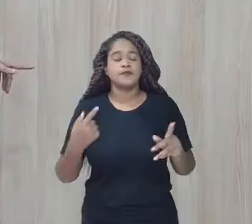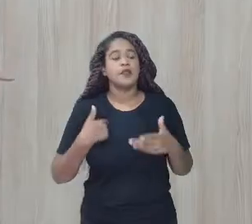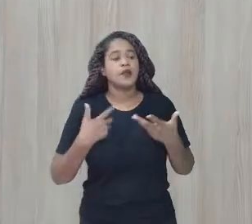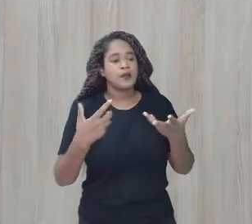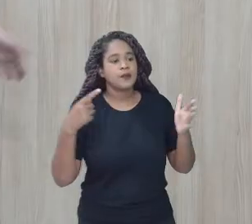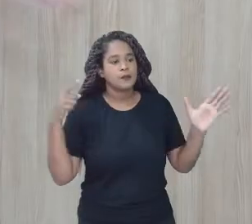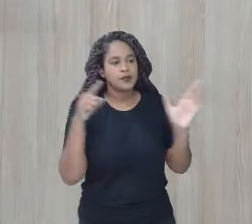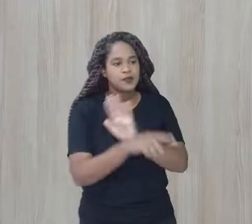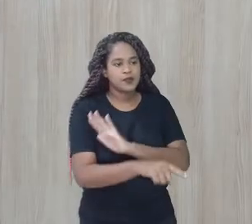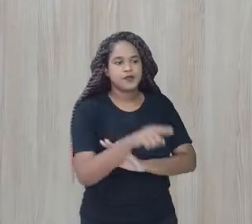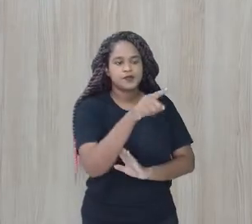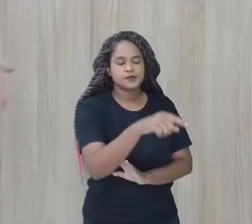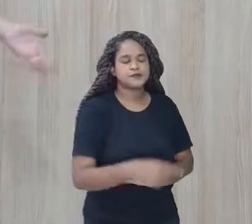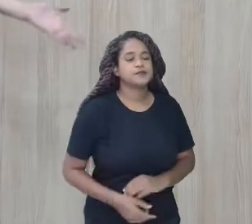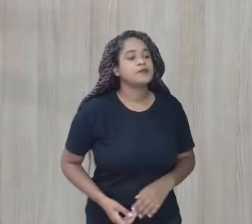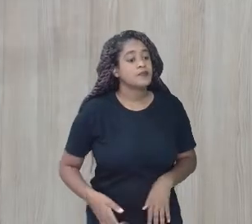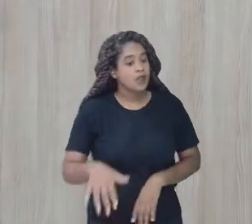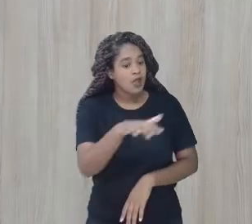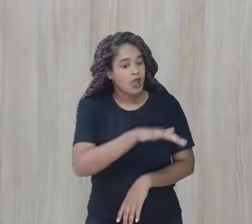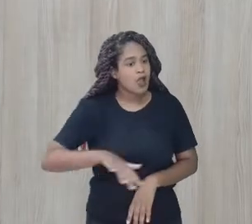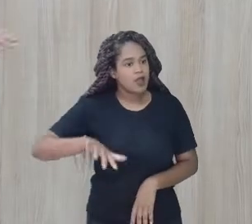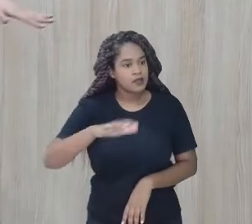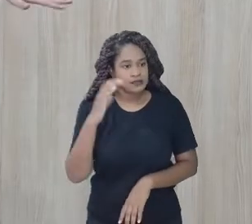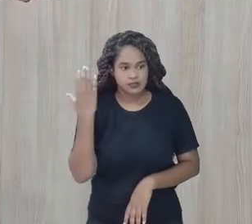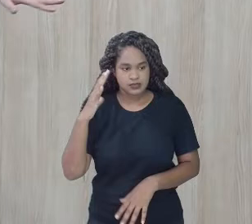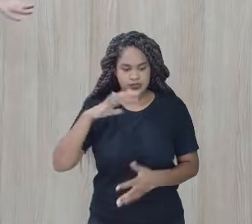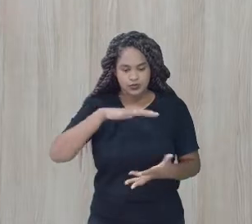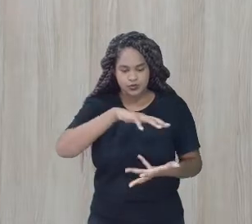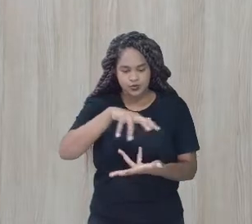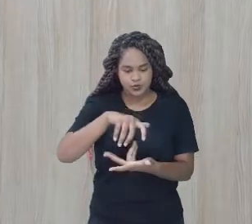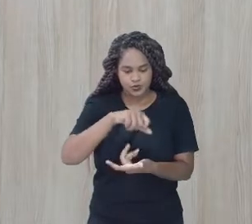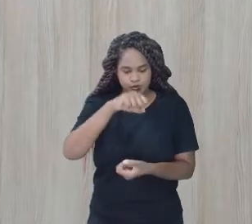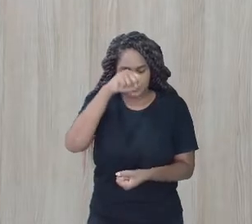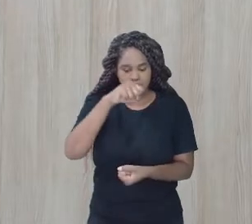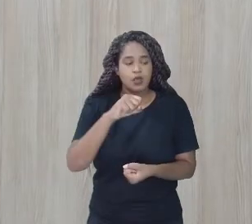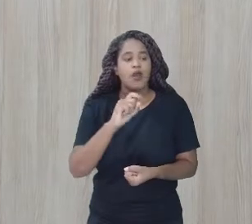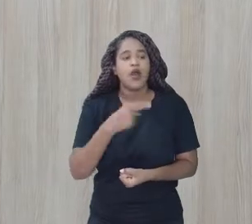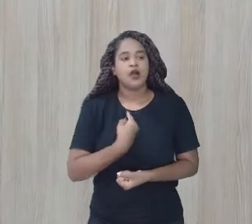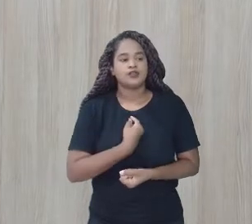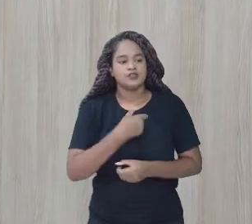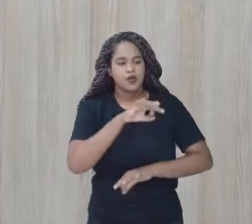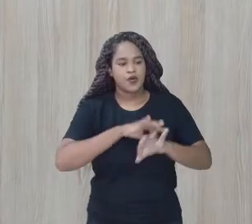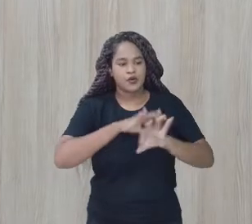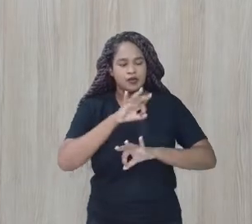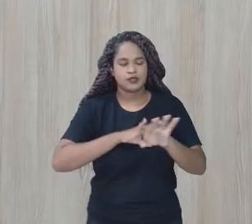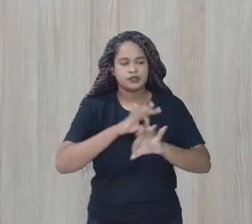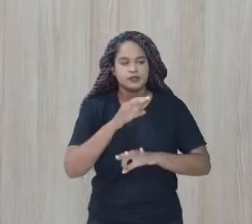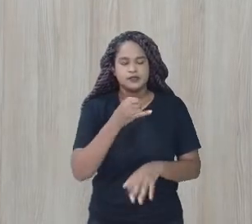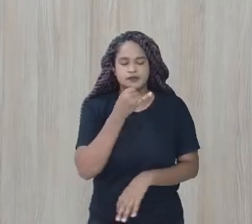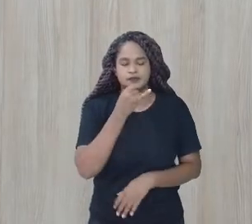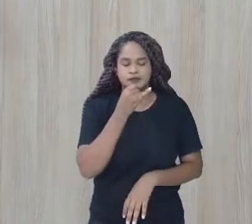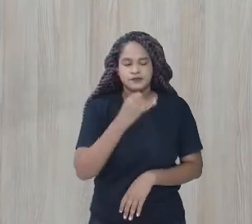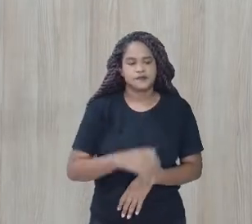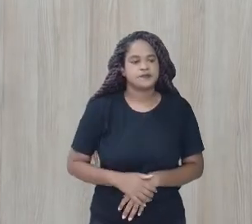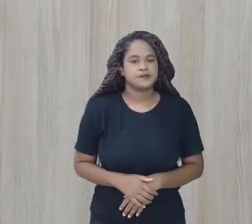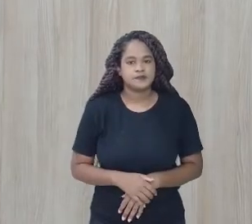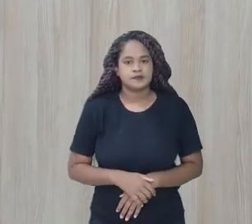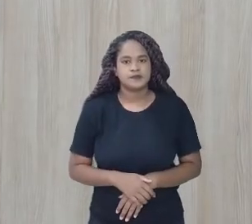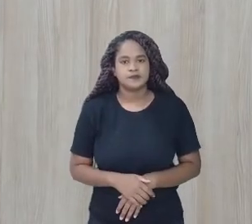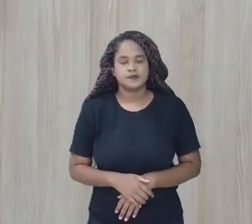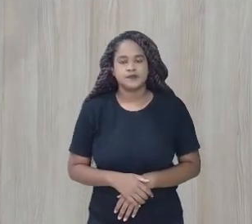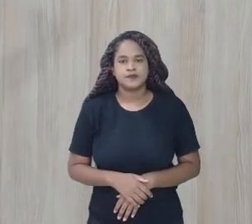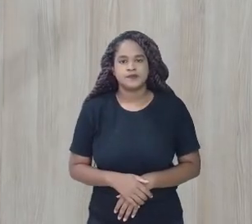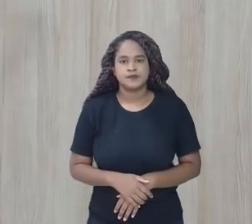pergunta, professora Vanessa. Dentro da ciência, dentro da sustentabilidade, quando a gente monta aquele tipo de pensamento, de